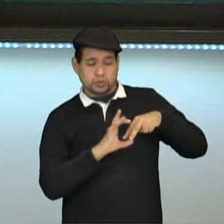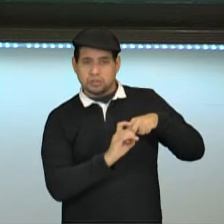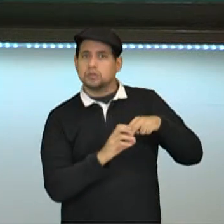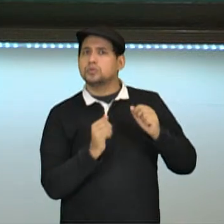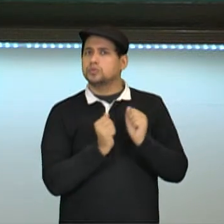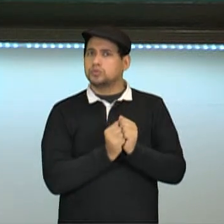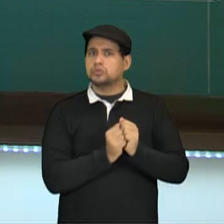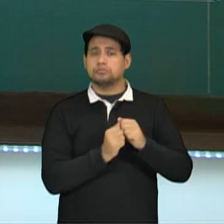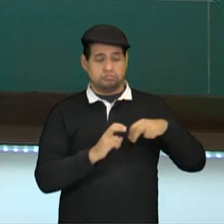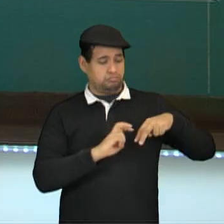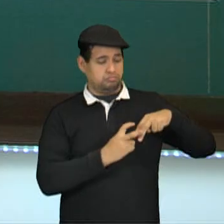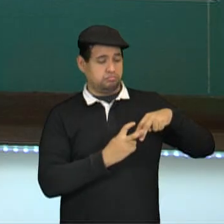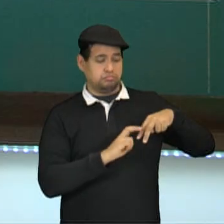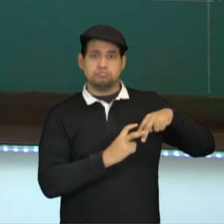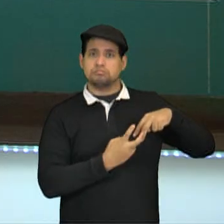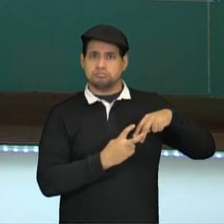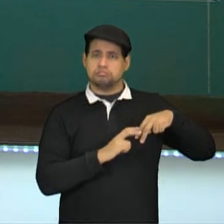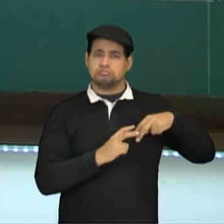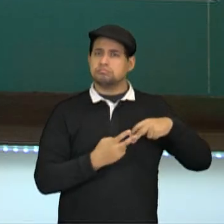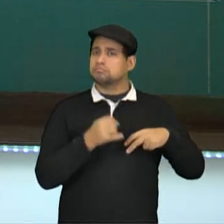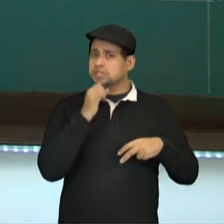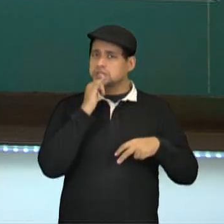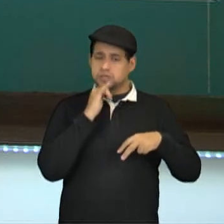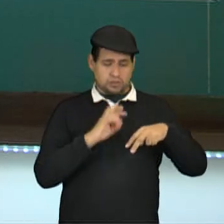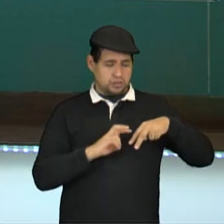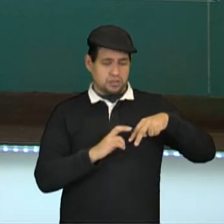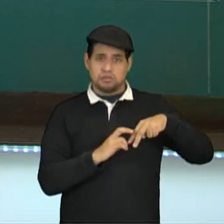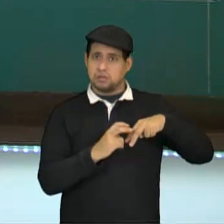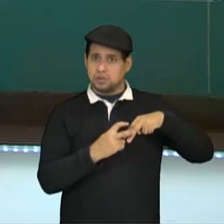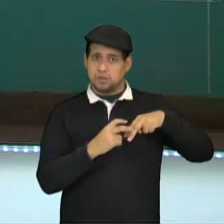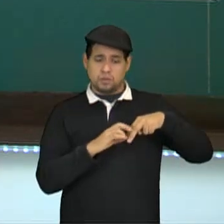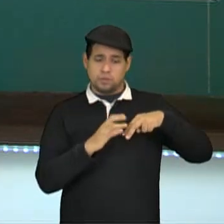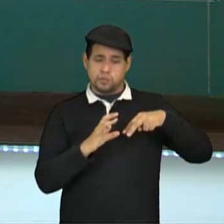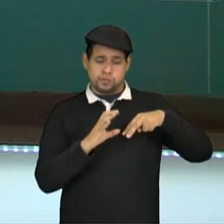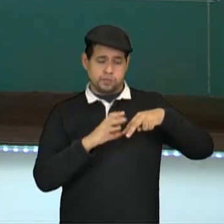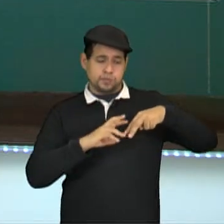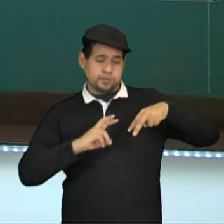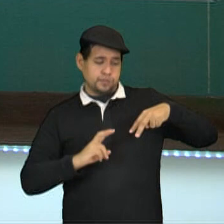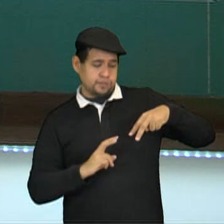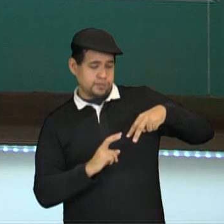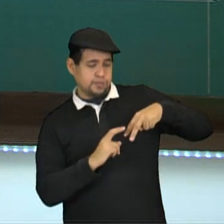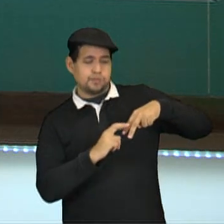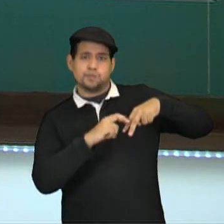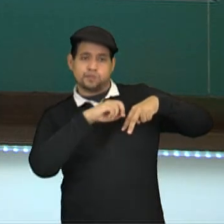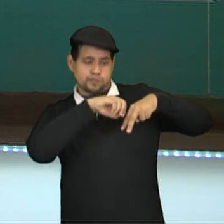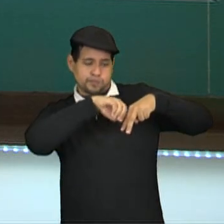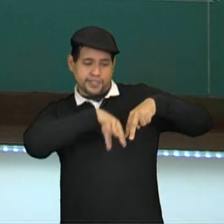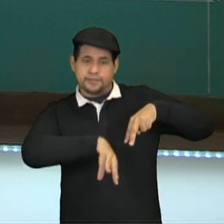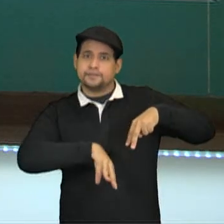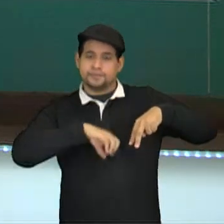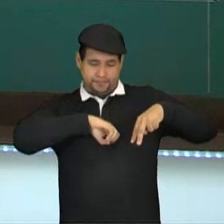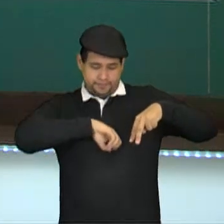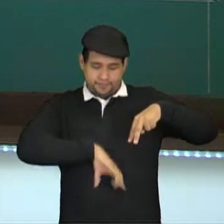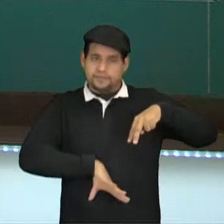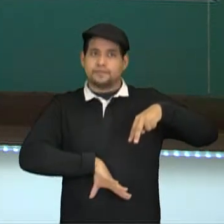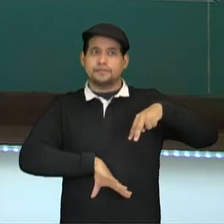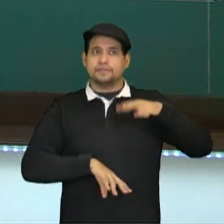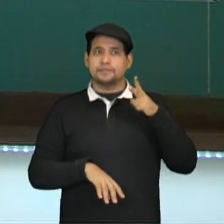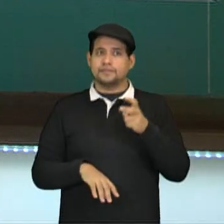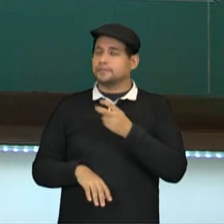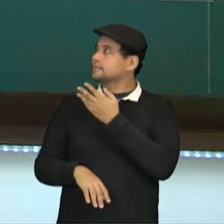Quando duas planárias estão sexualmente maduras, elas se encontram para copular. Olha que bonito, olha que imagem bonita